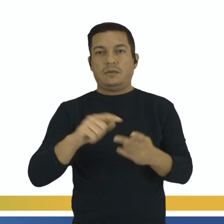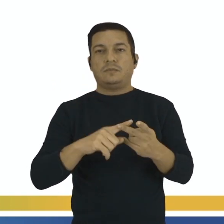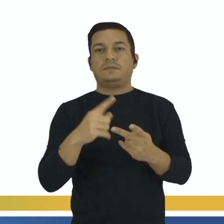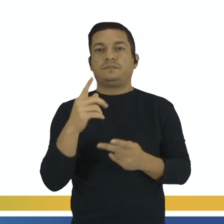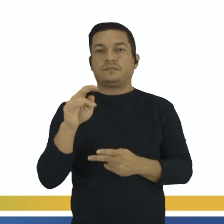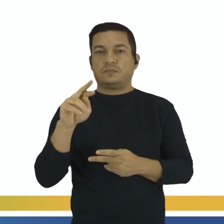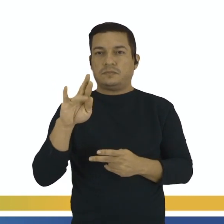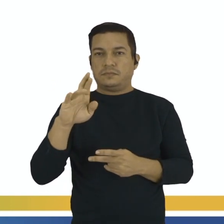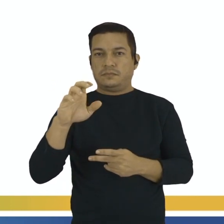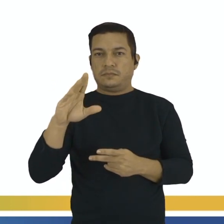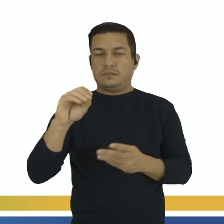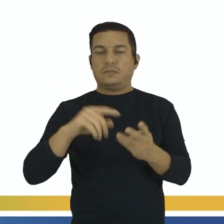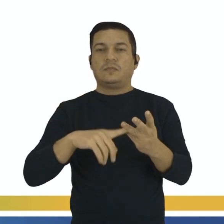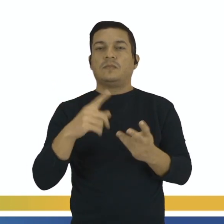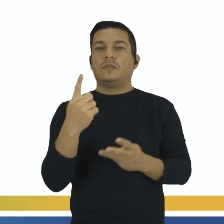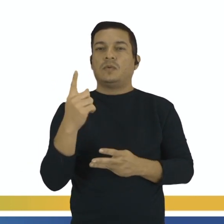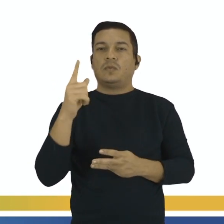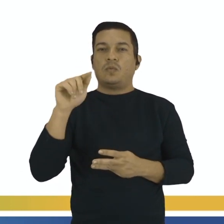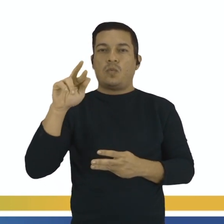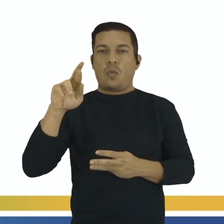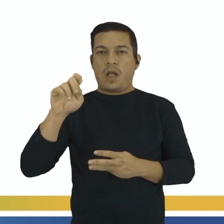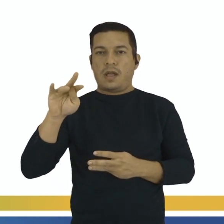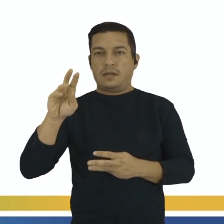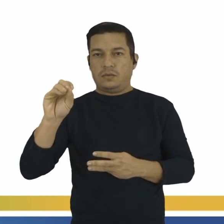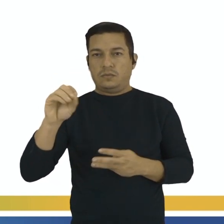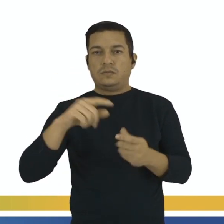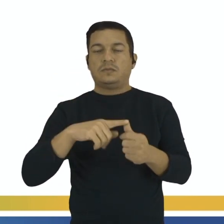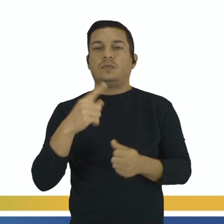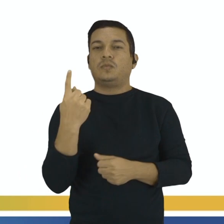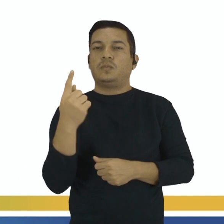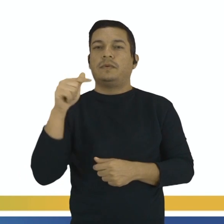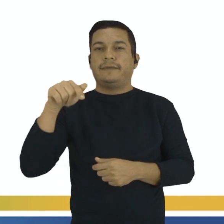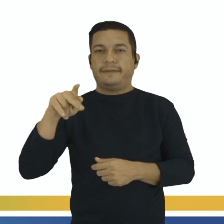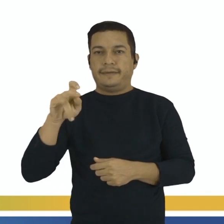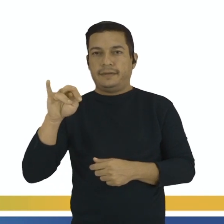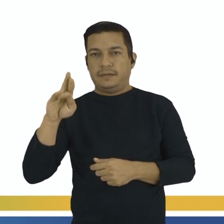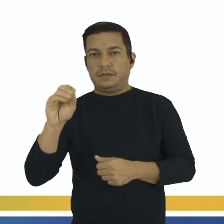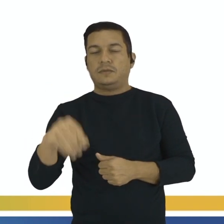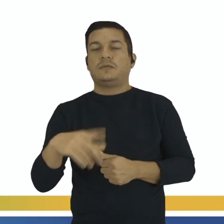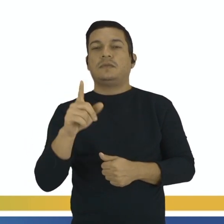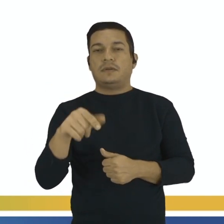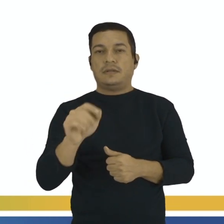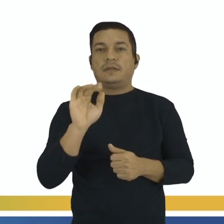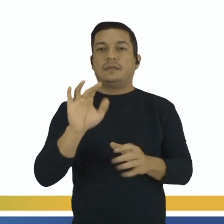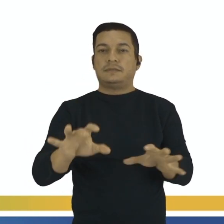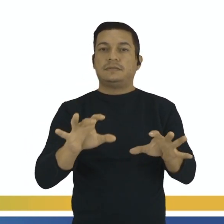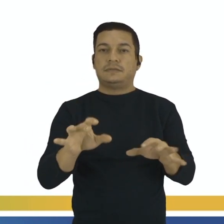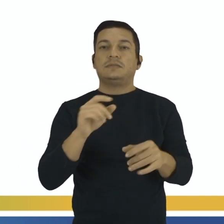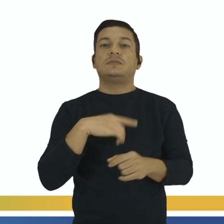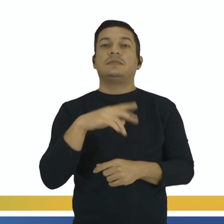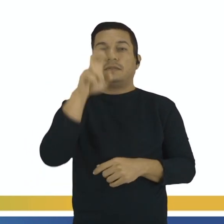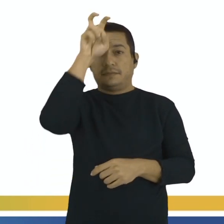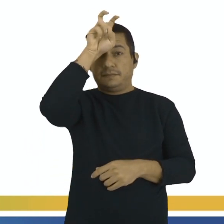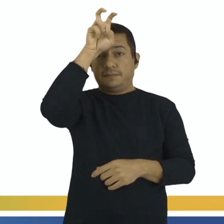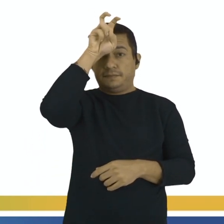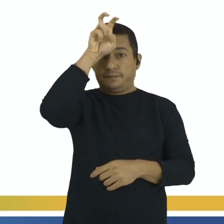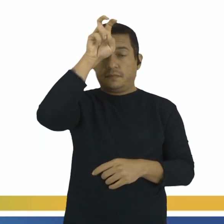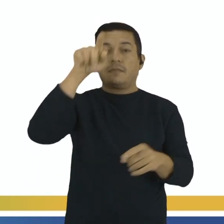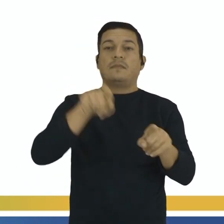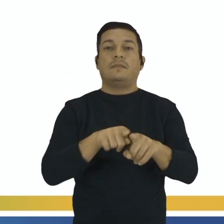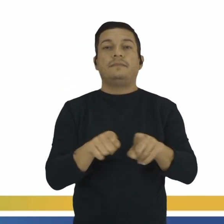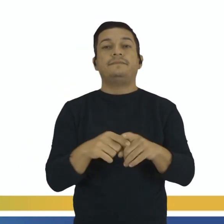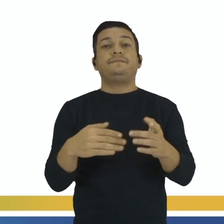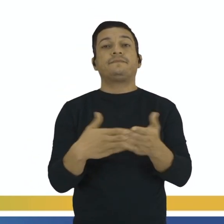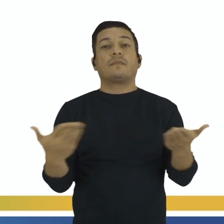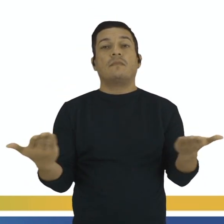1/3, 1/4, 1/5. Tais frações eram denominadas frações egípcias e ainda